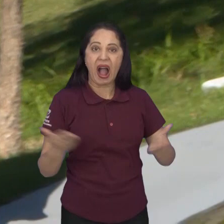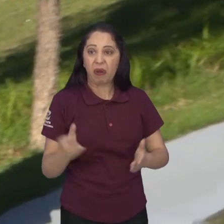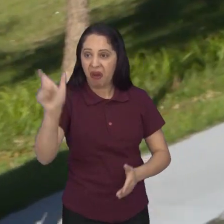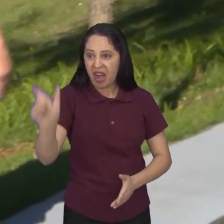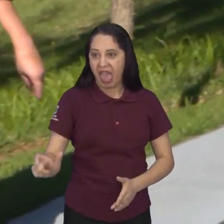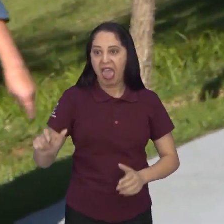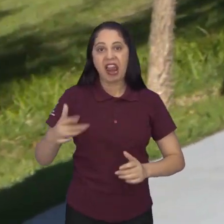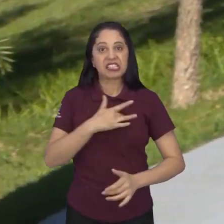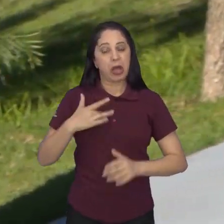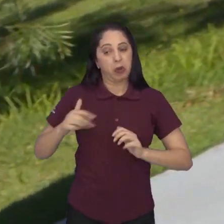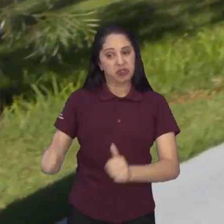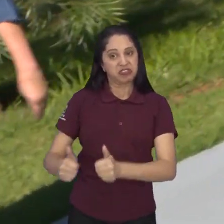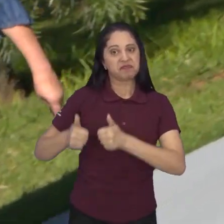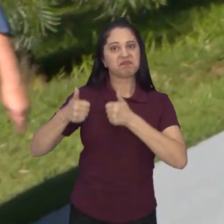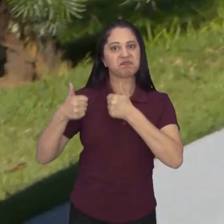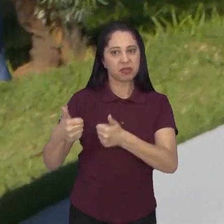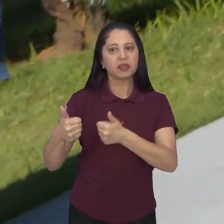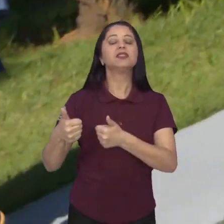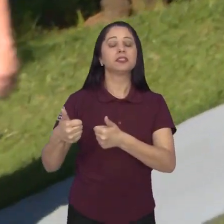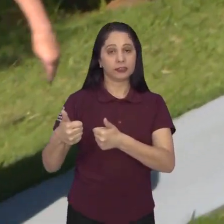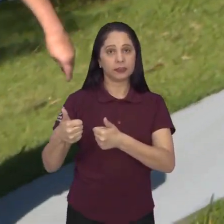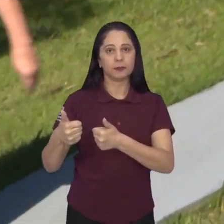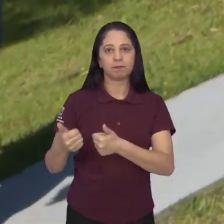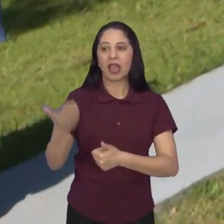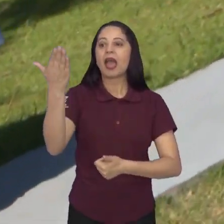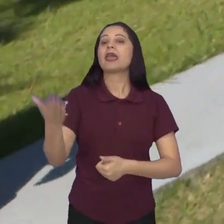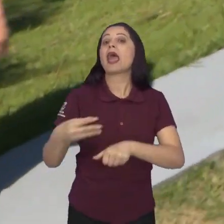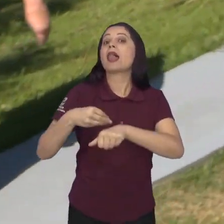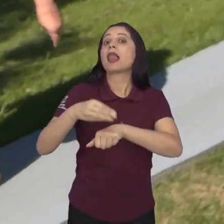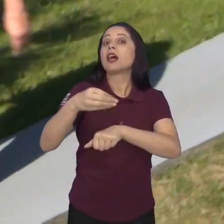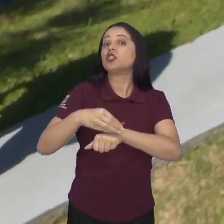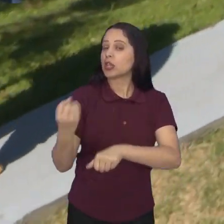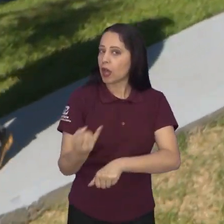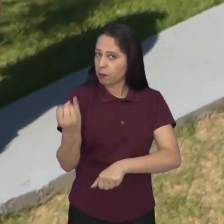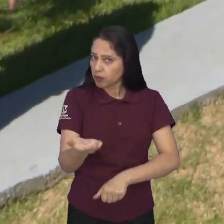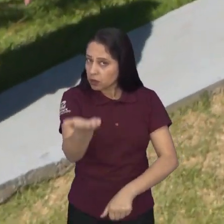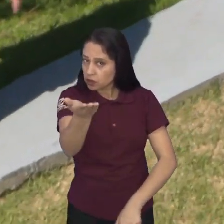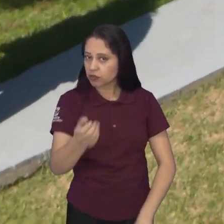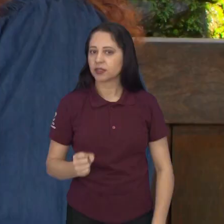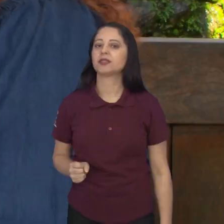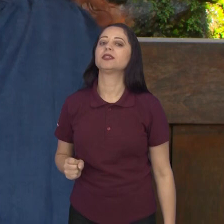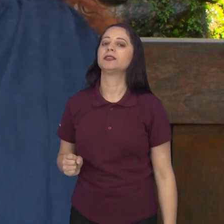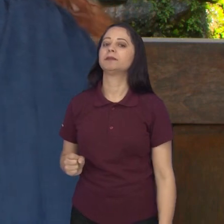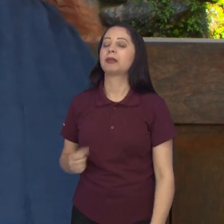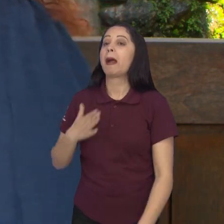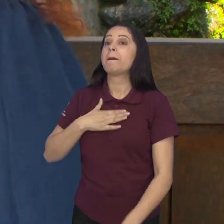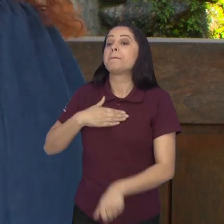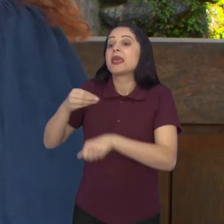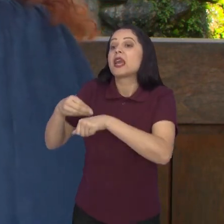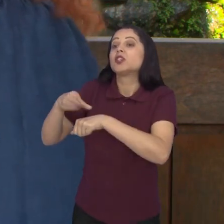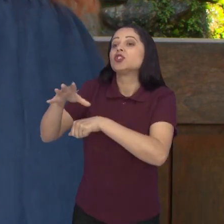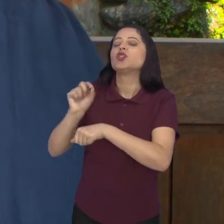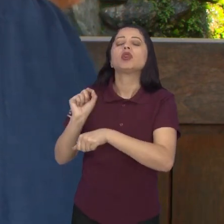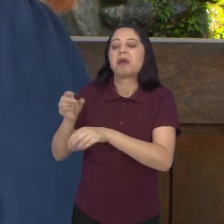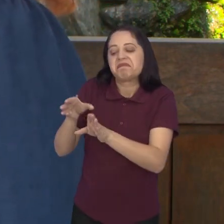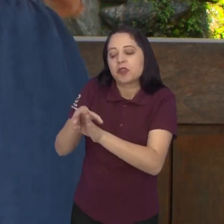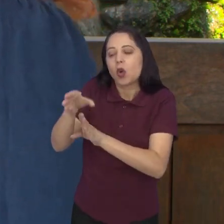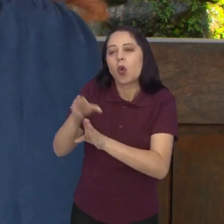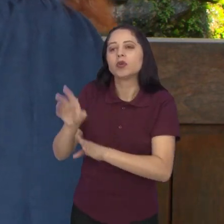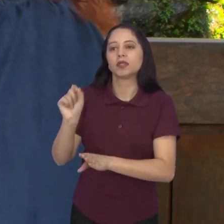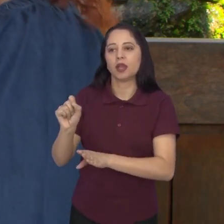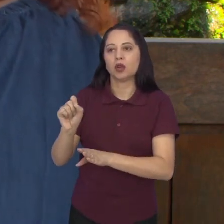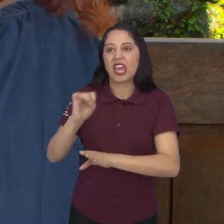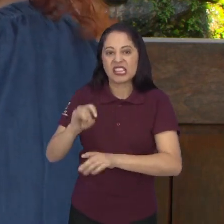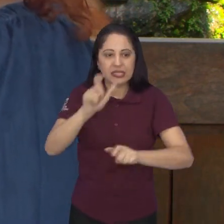está recuperada. Com a saúde em dia, a oficial legislativa deixou um recadinho importante pra gente. O que eu tenho a falar é